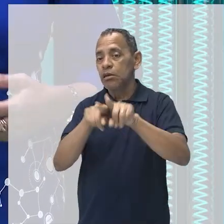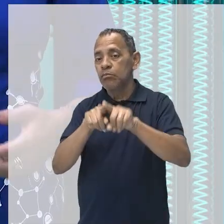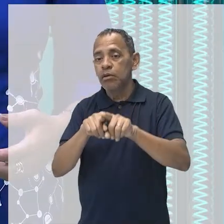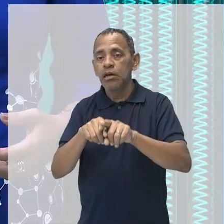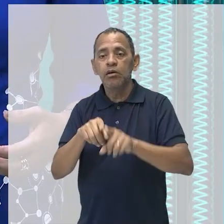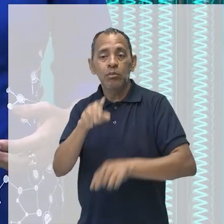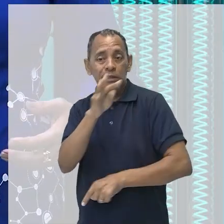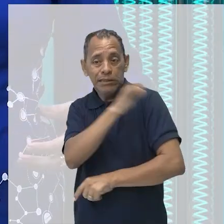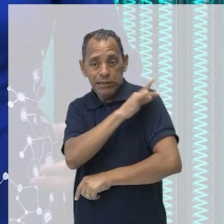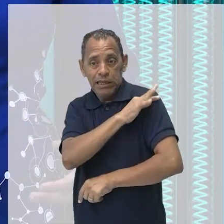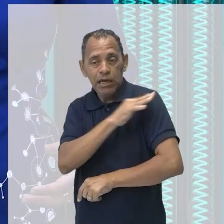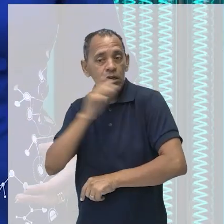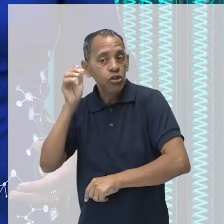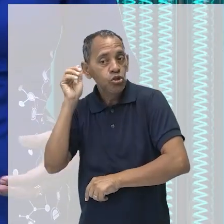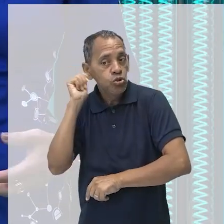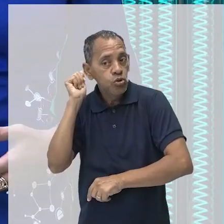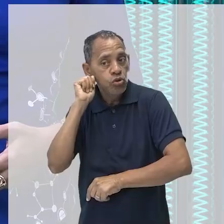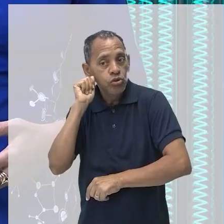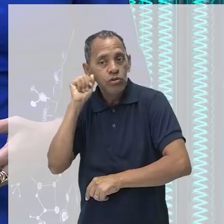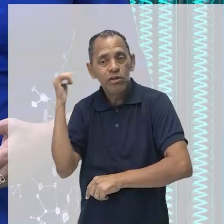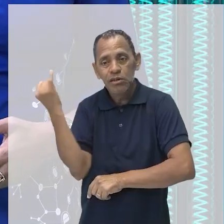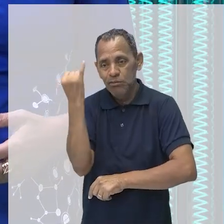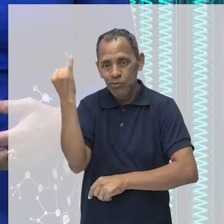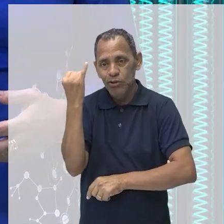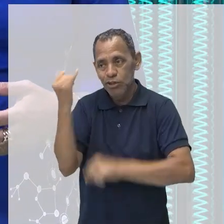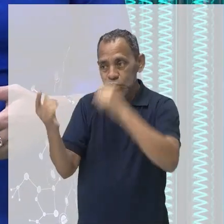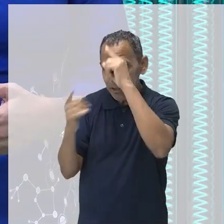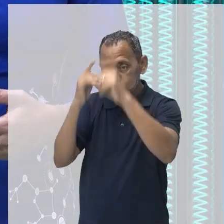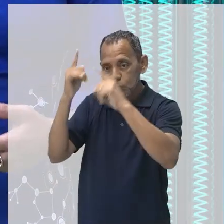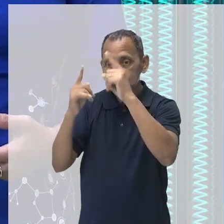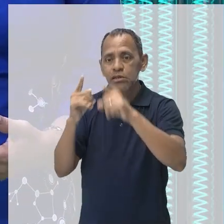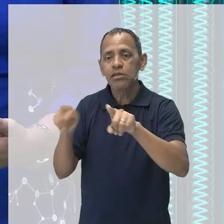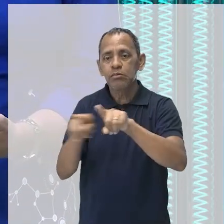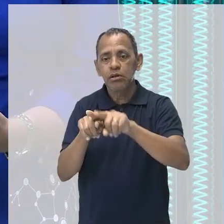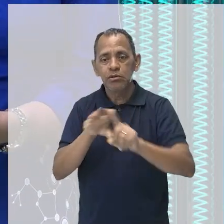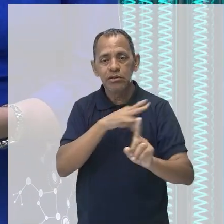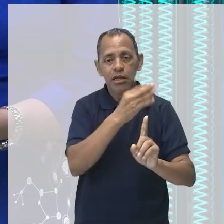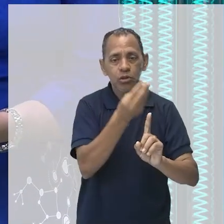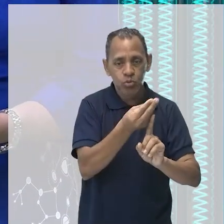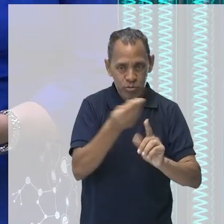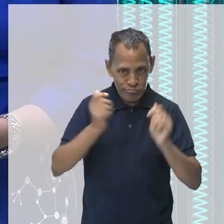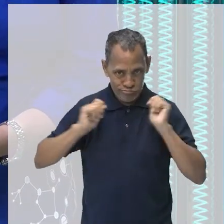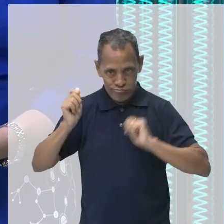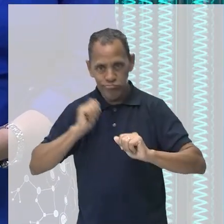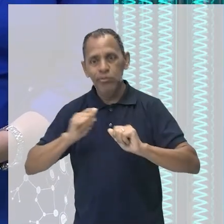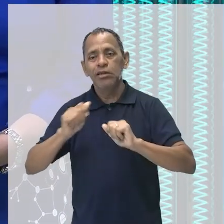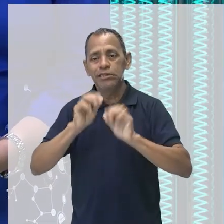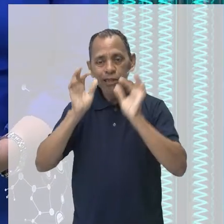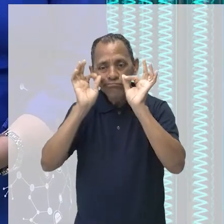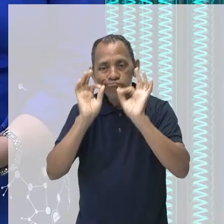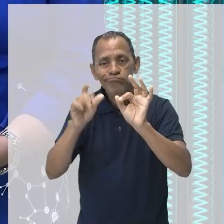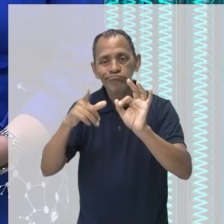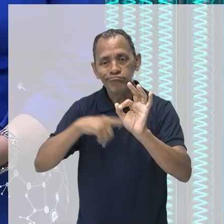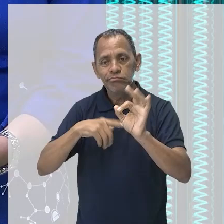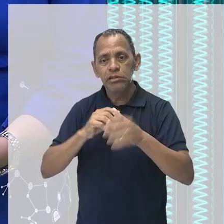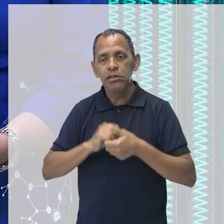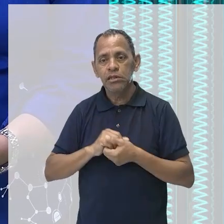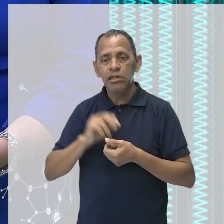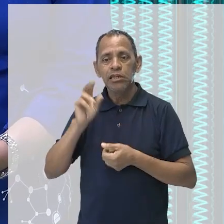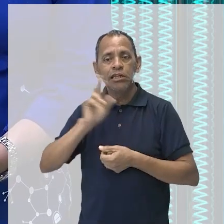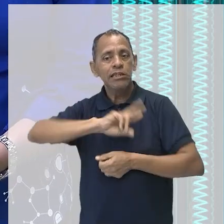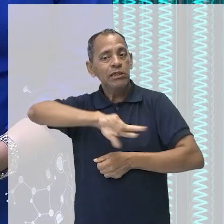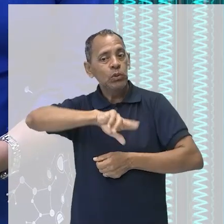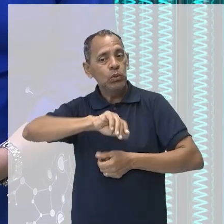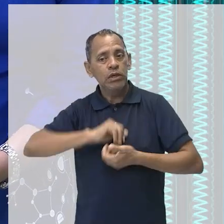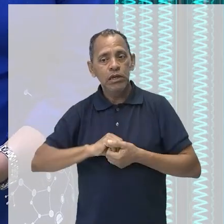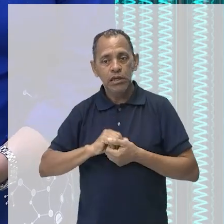de escuta ativa é crucial na improvisação. Os atores devem estar atentos não apenas ao que dizem,